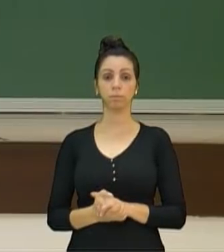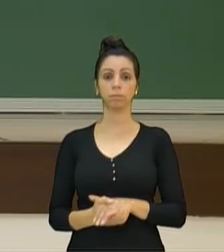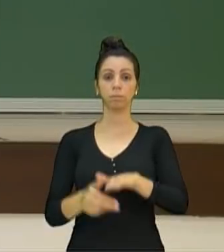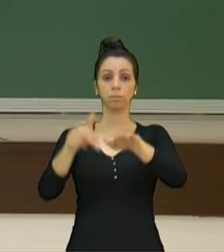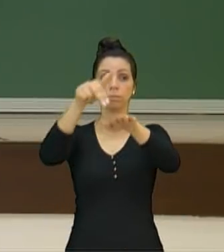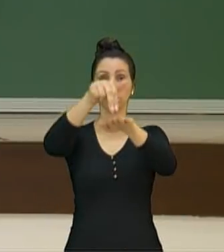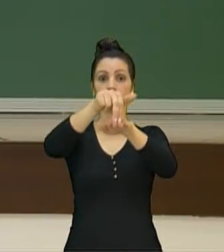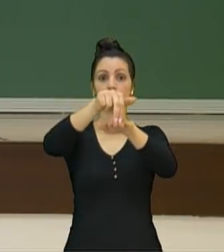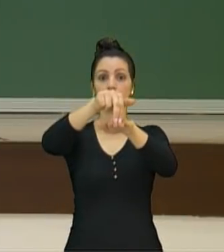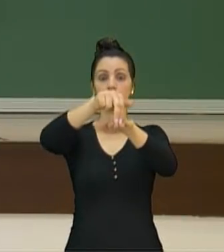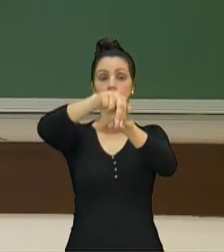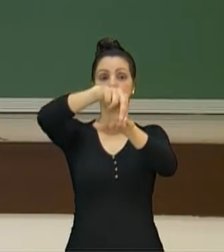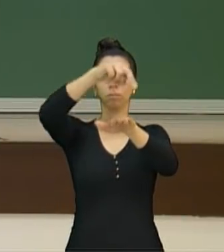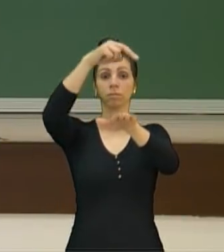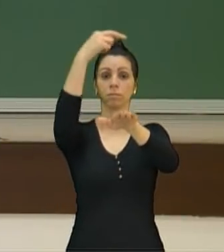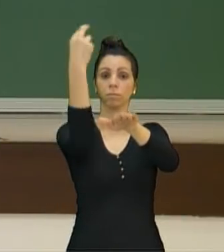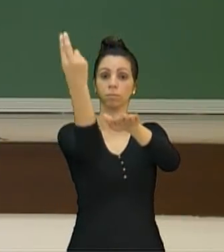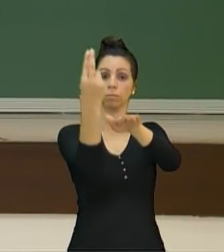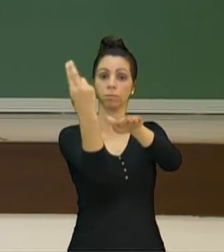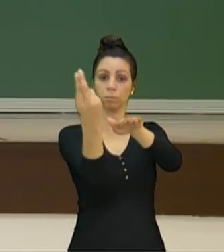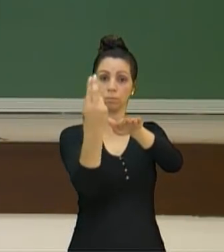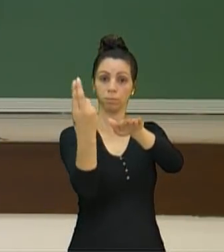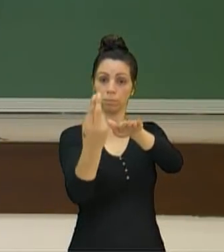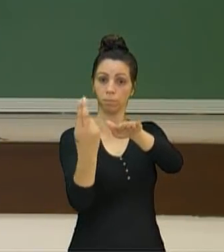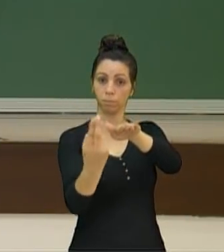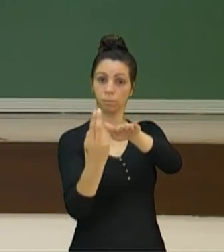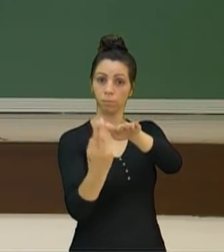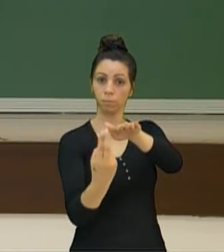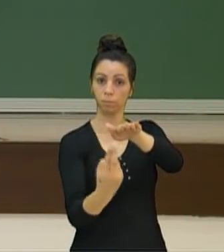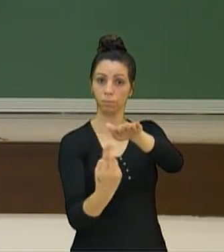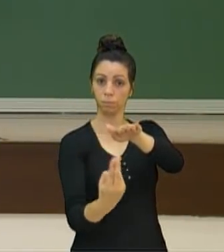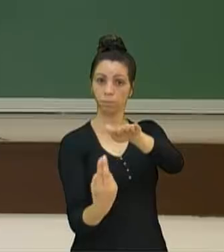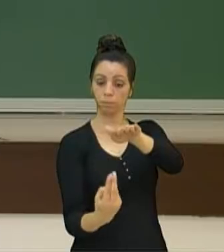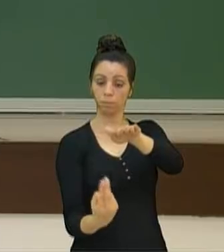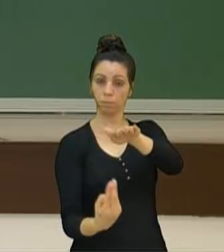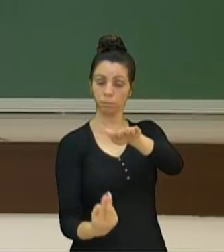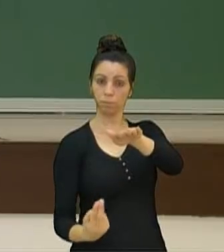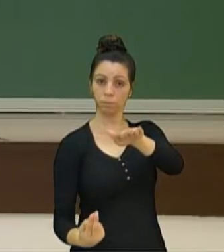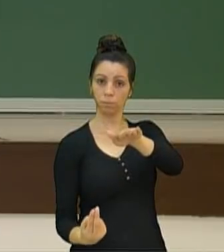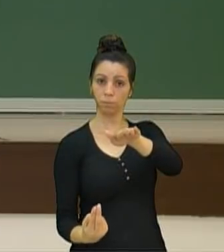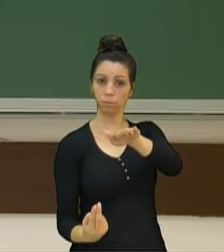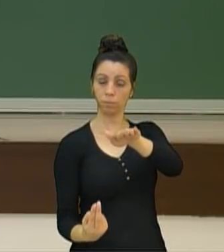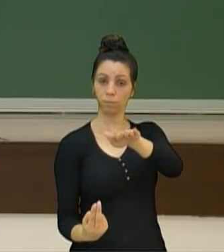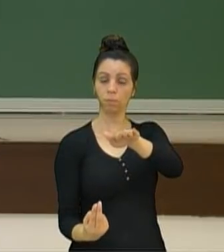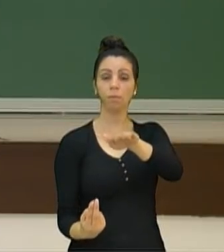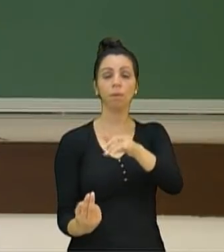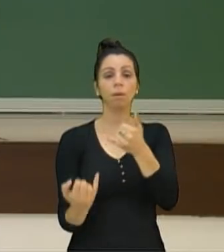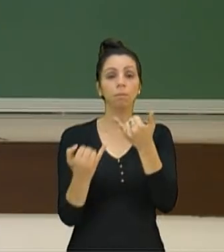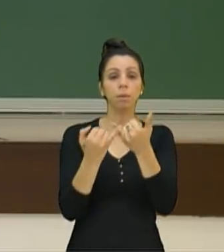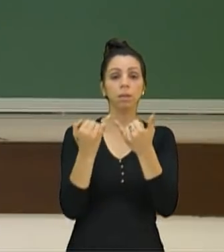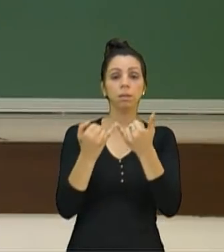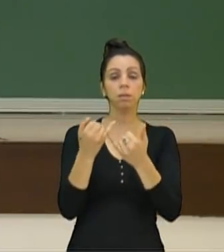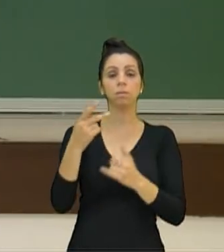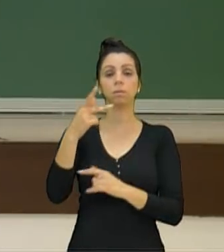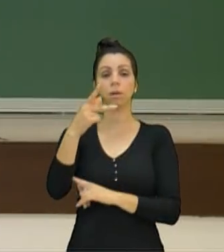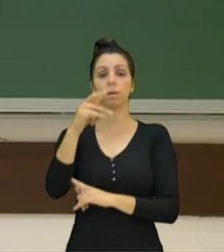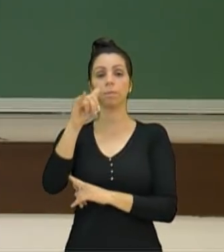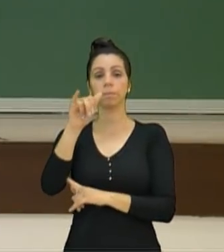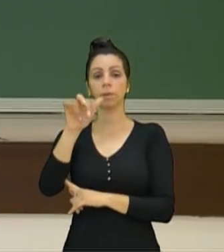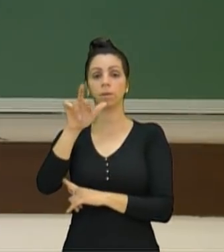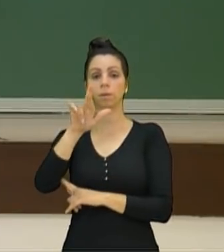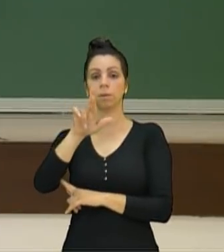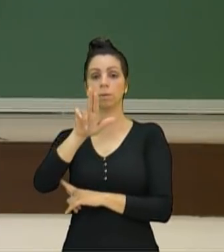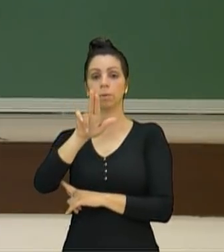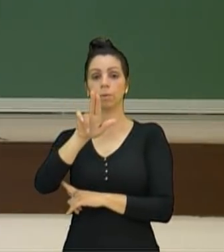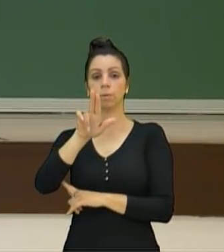saltador roda, né, sobre o seu eixo, como era a pirueta. Não sei se você lembra, lá na nossa aula